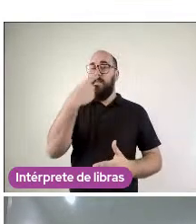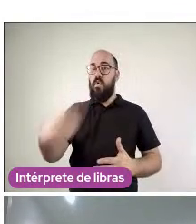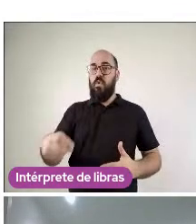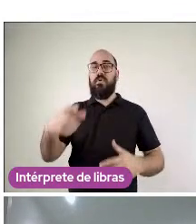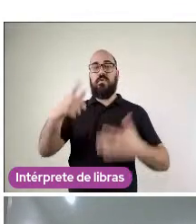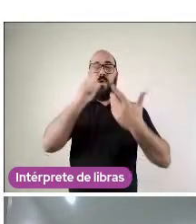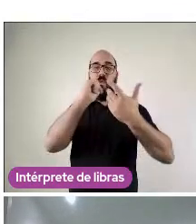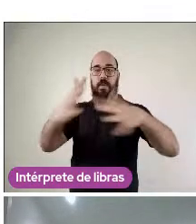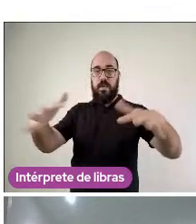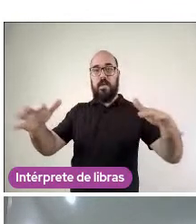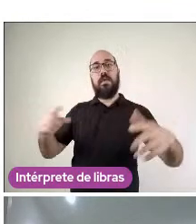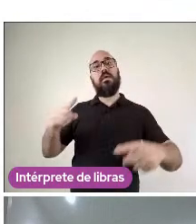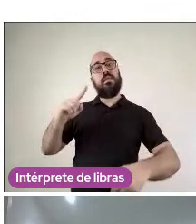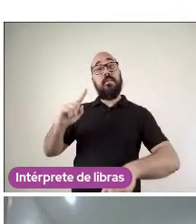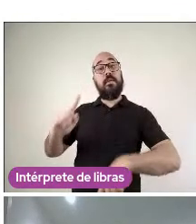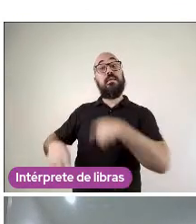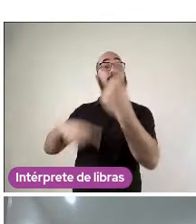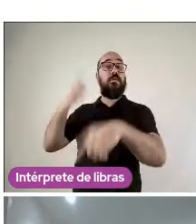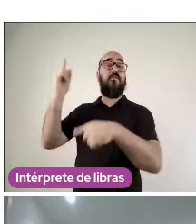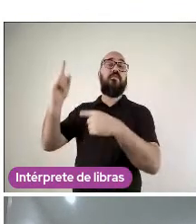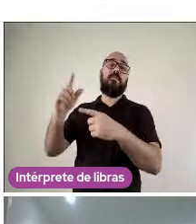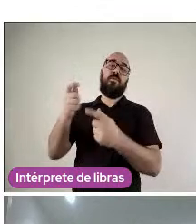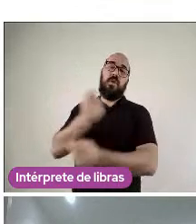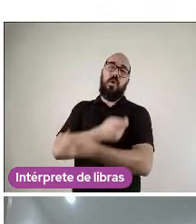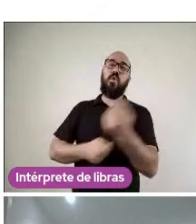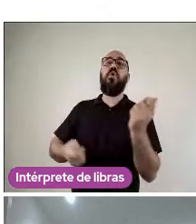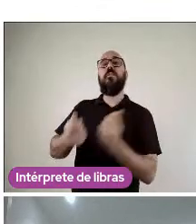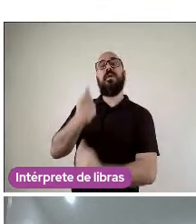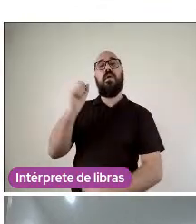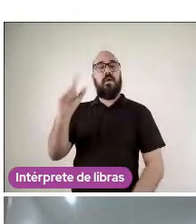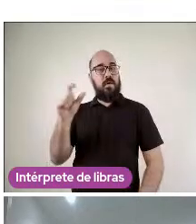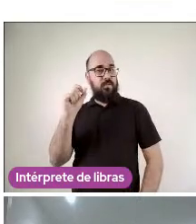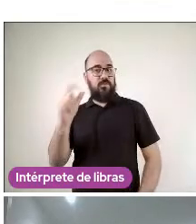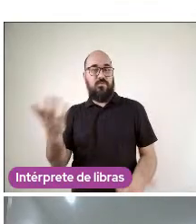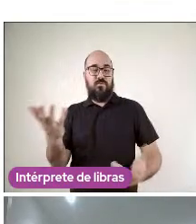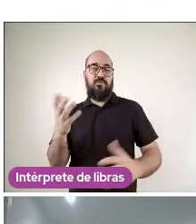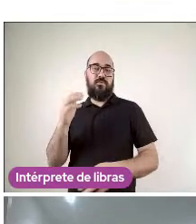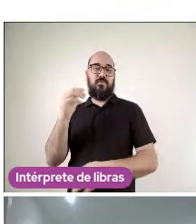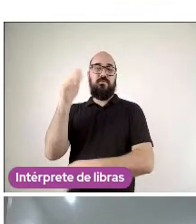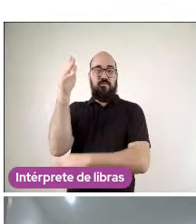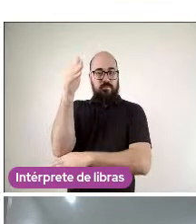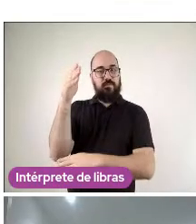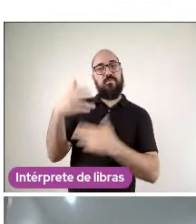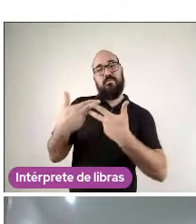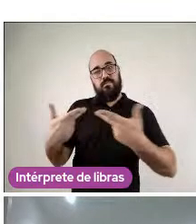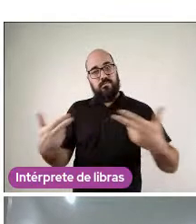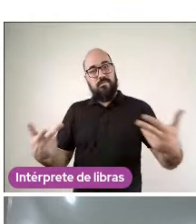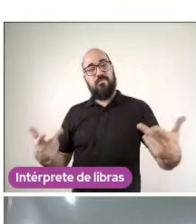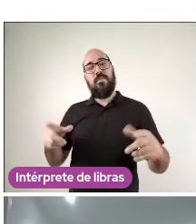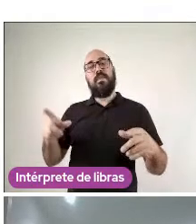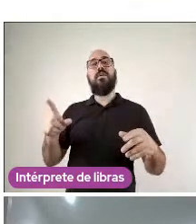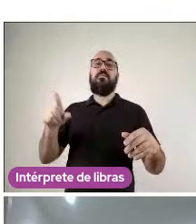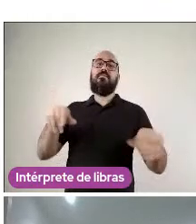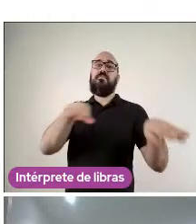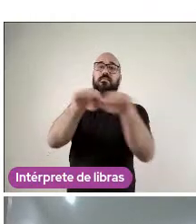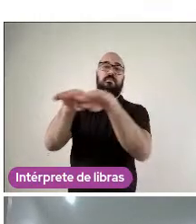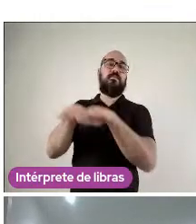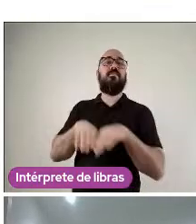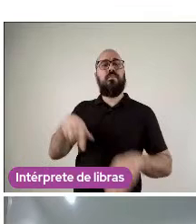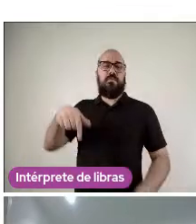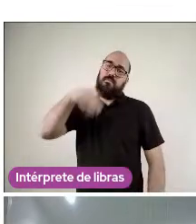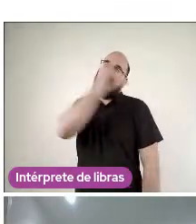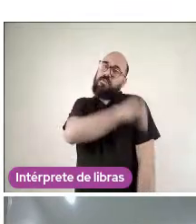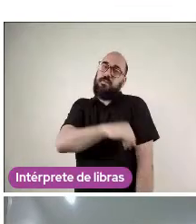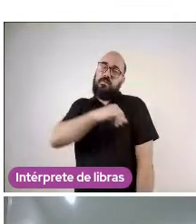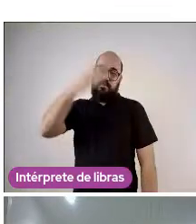e desenvolvimento da economia azul, uma economia oceânica sustentável e igualitária, já que o Rio de Janeiro tem essa